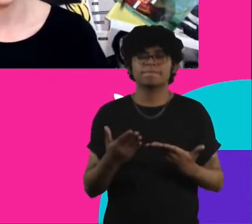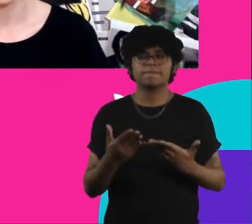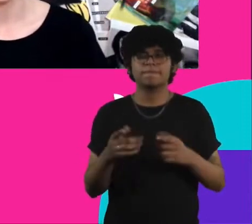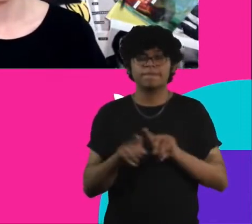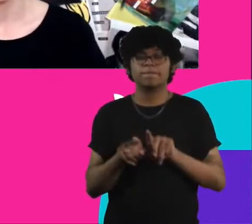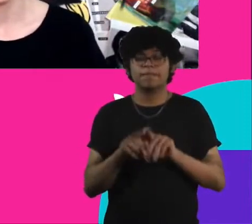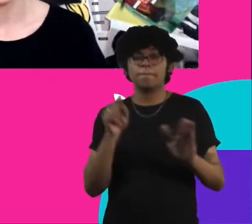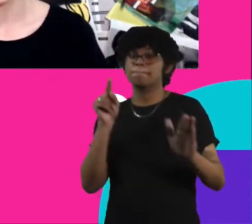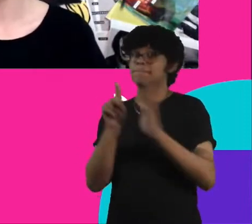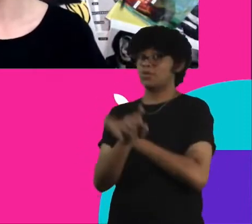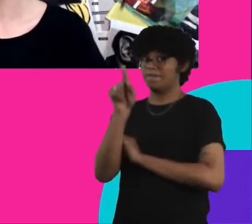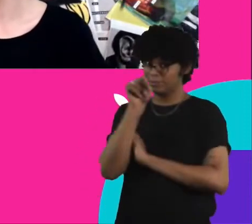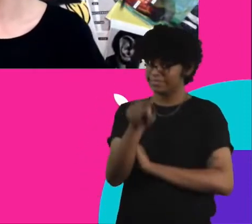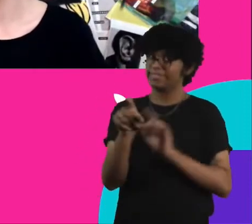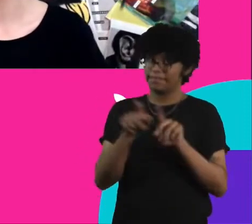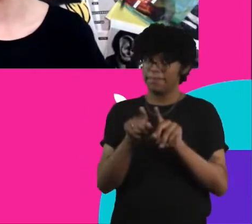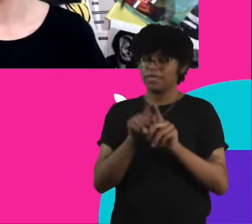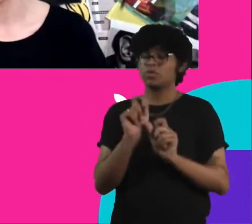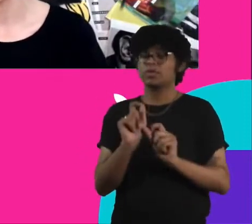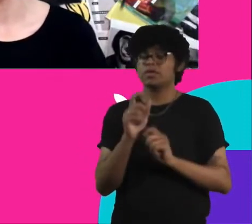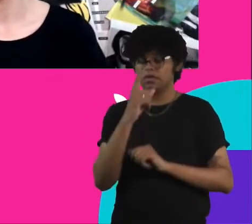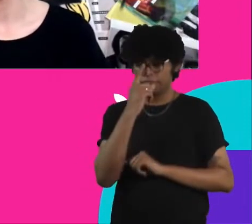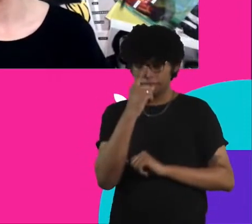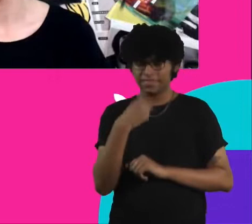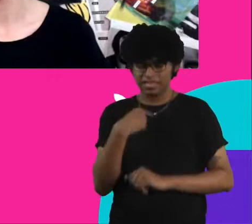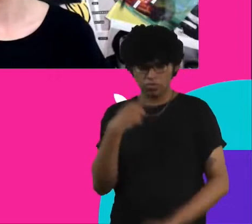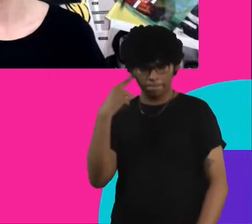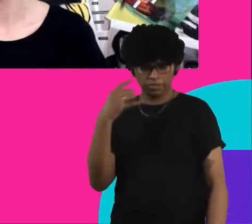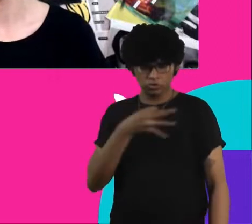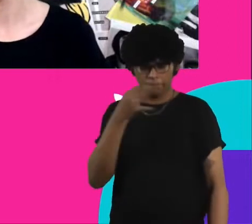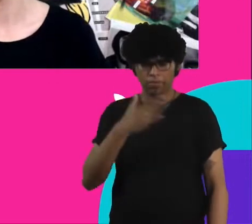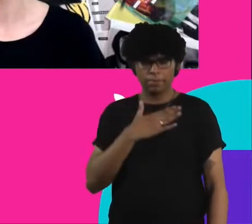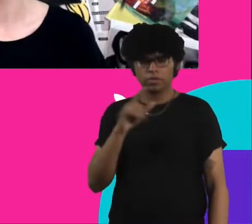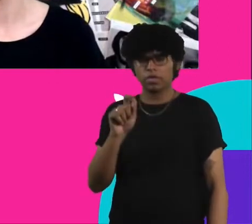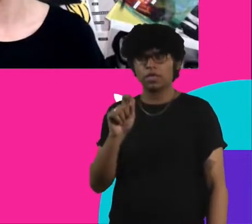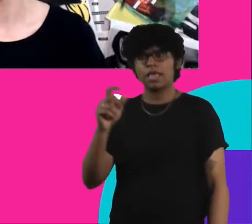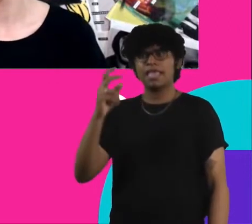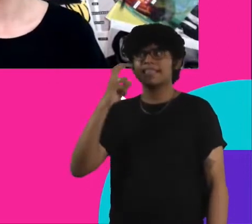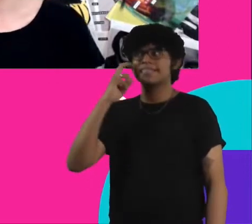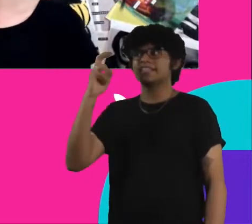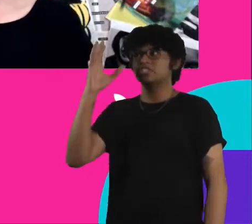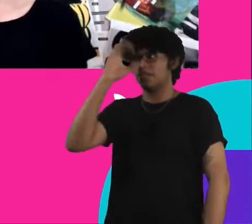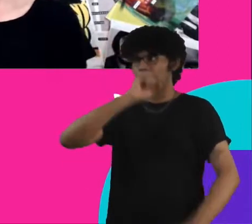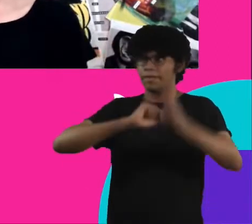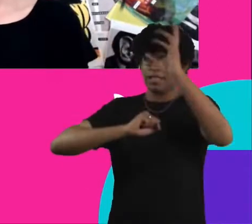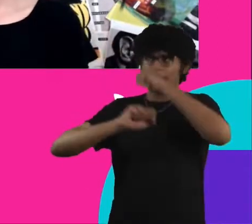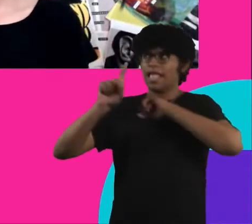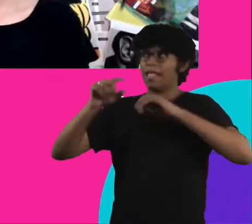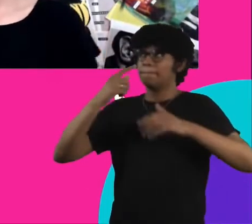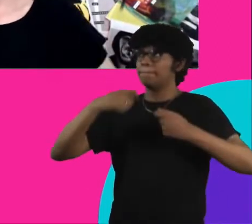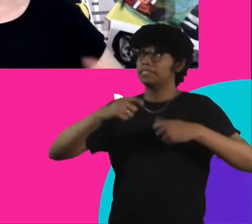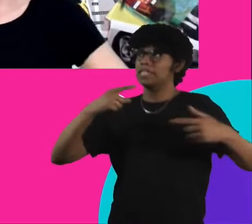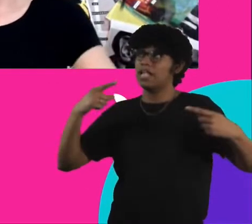também uma pergunta, Camilo. Eu vou terminar dizendo o seguinte: eu penso que essa inteligência empreendedora, ela tem que estar muito conveniada, ela